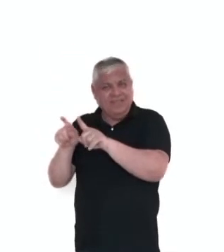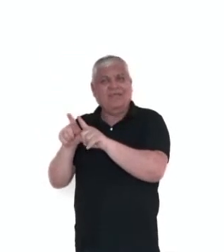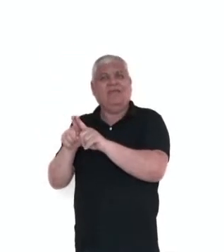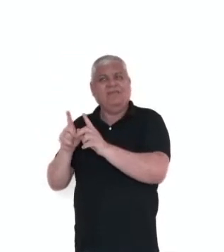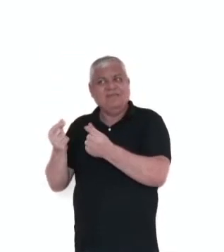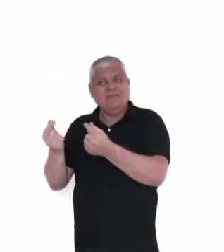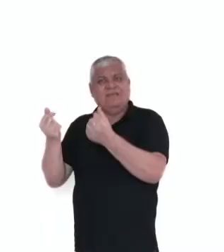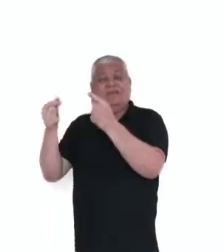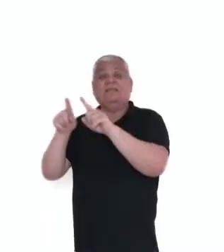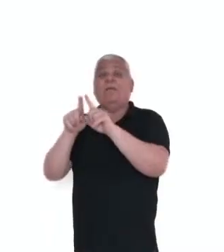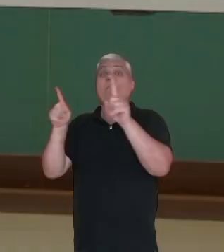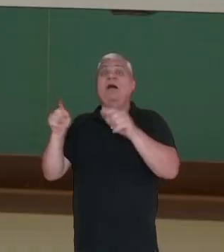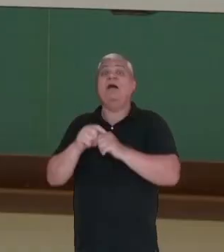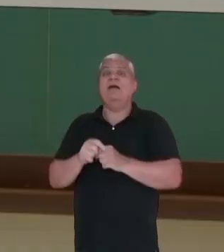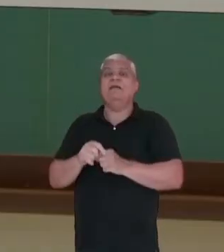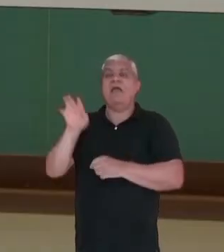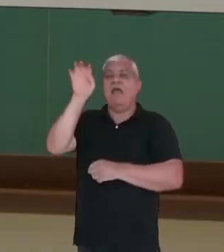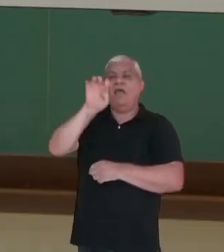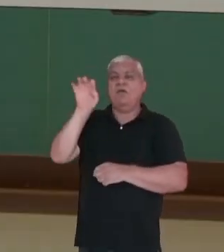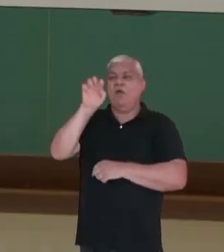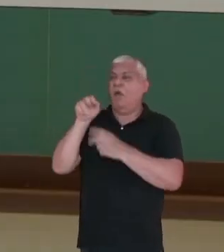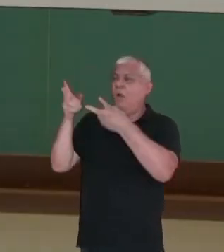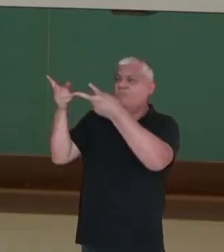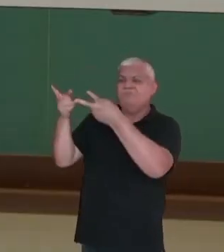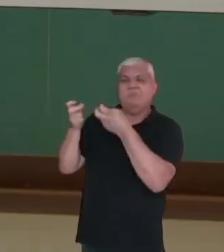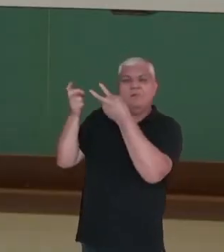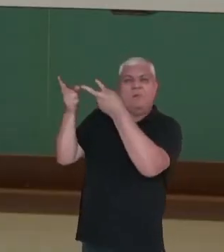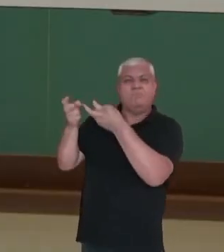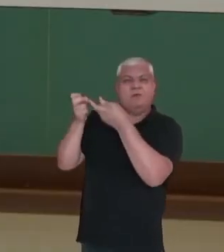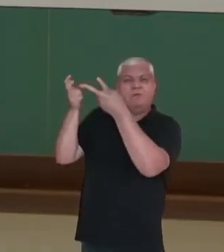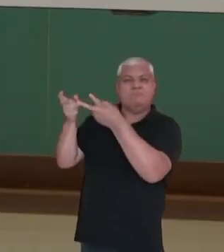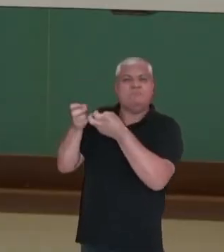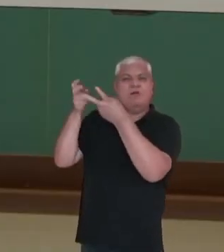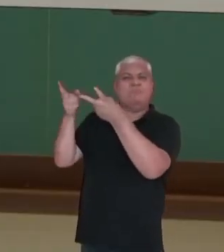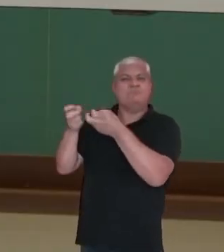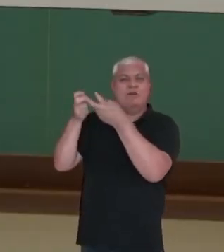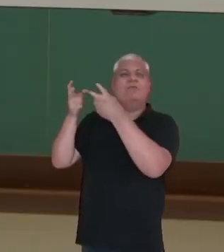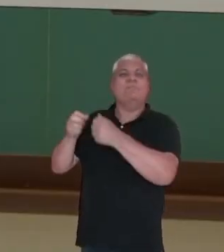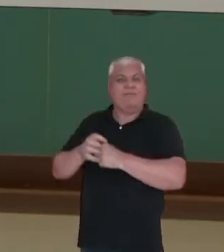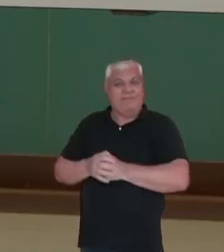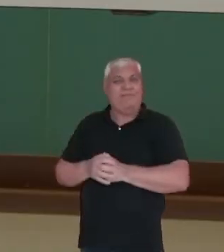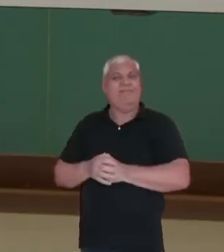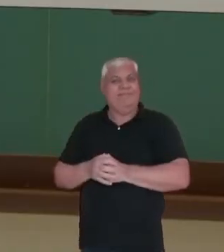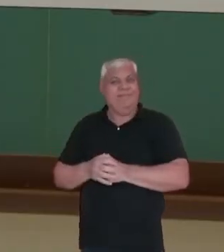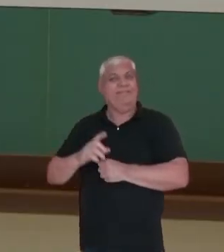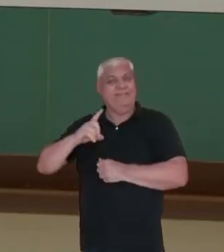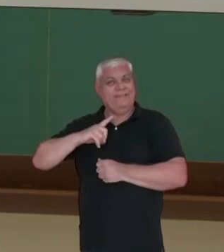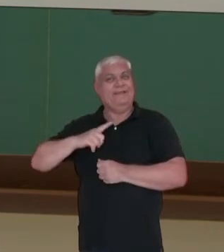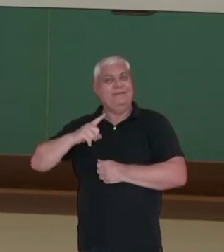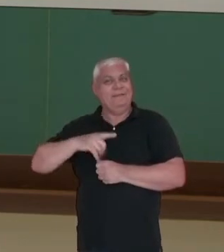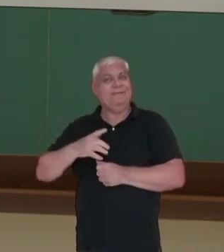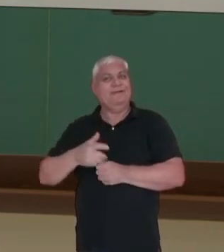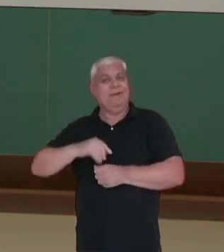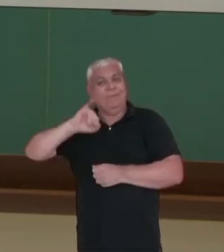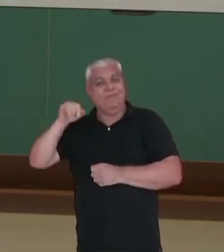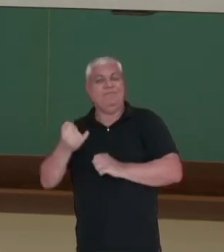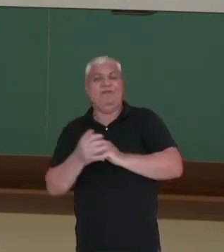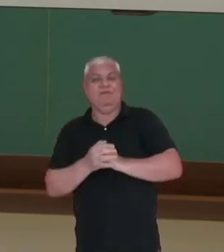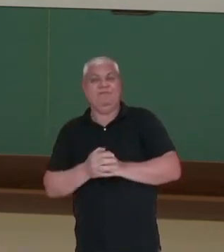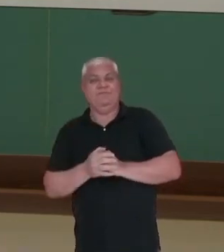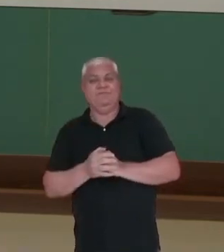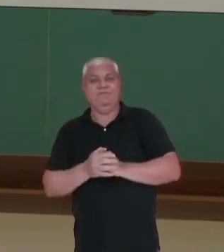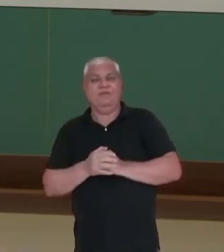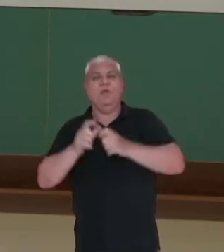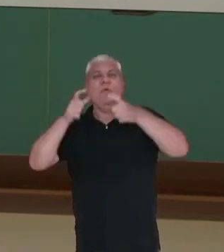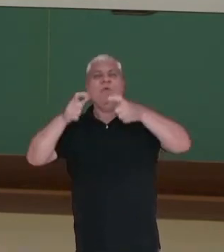países colonizadores estão explorando ainda de formas diretas ou indiretas esses países. Serra Leoa mesmo, né? Tem